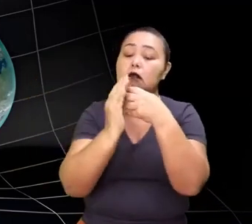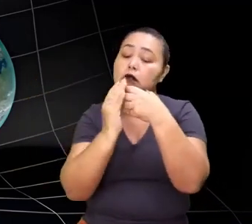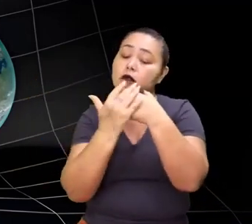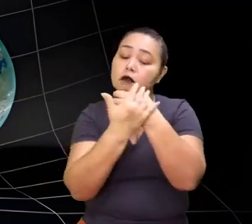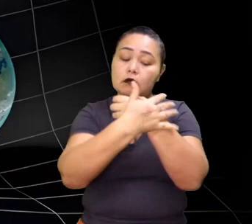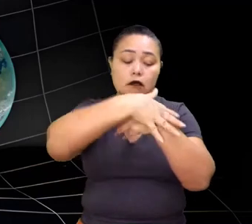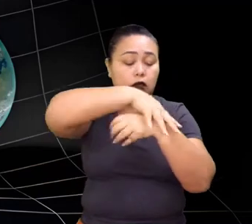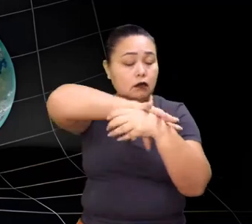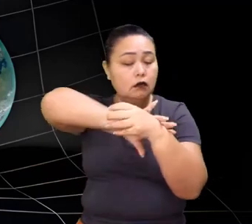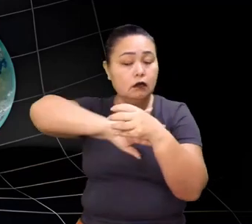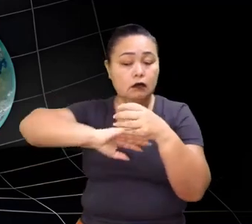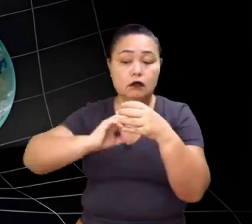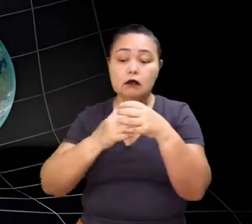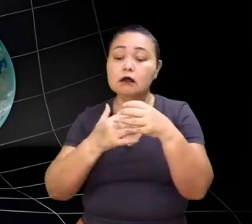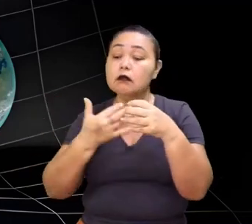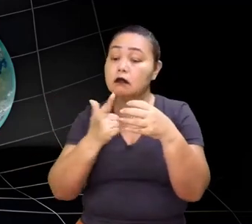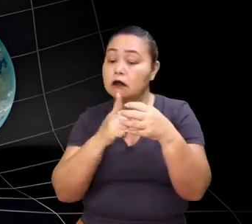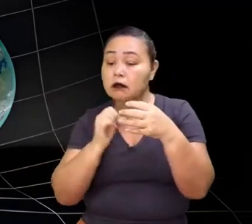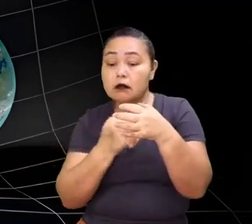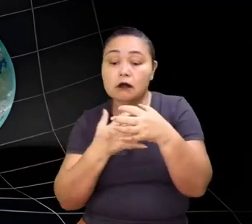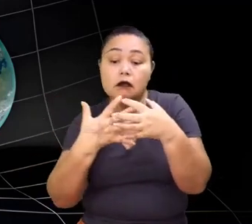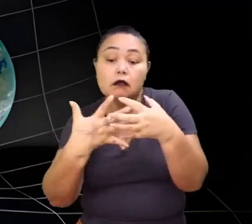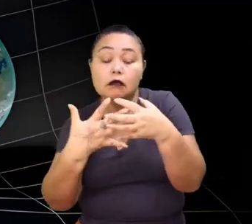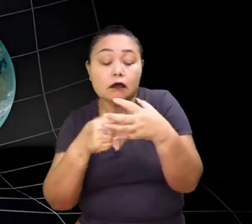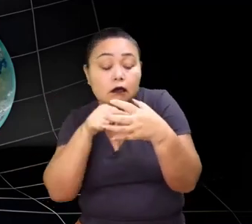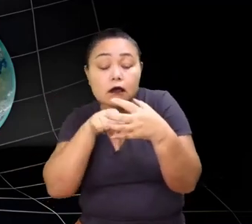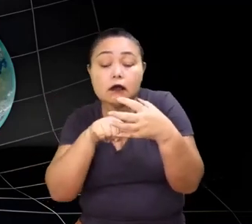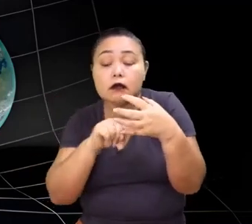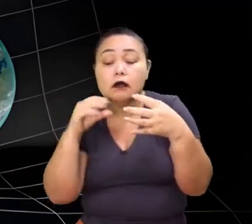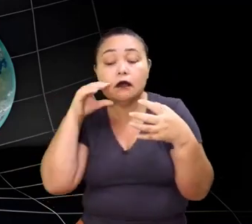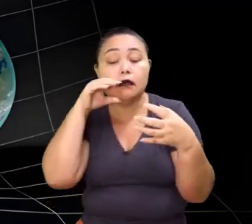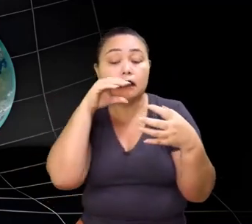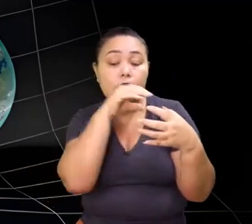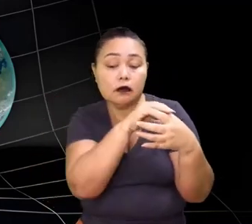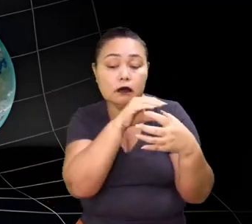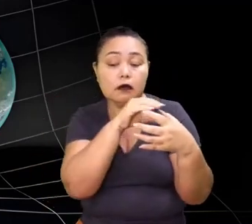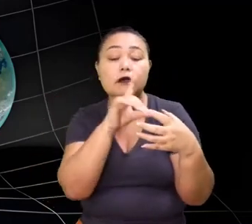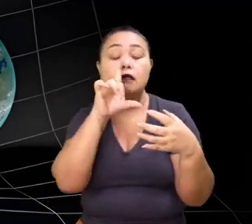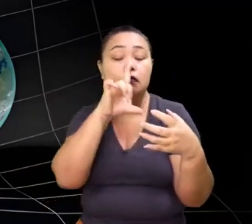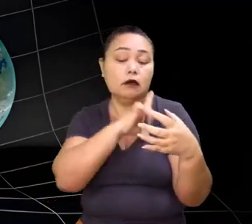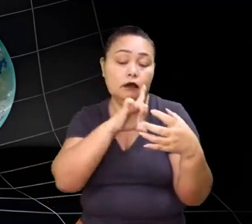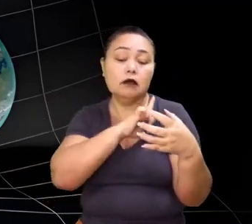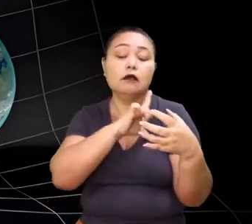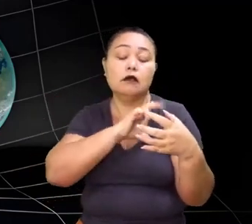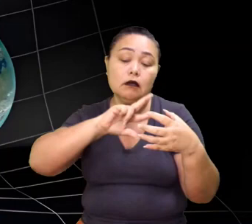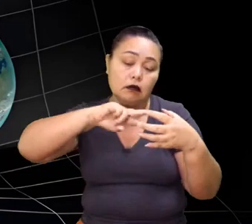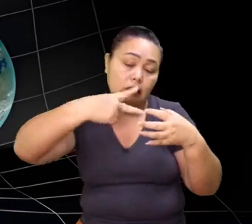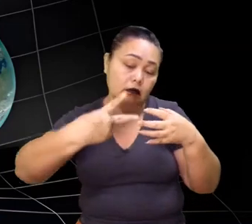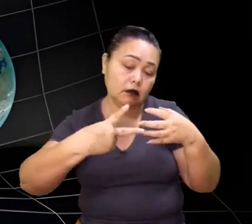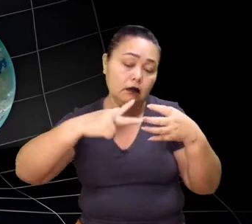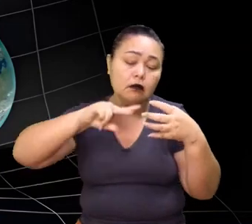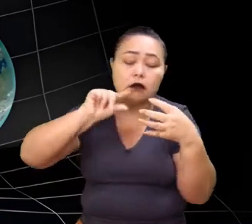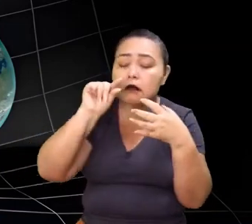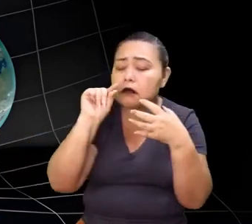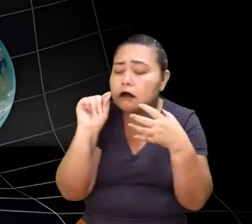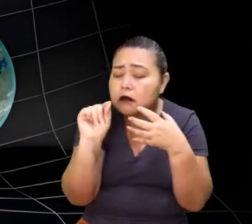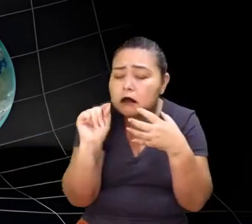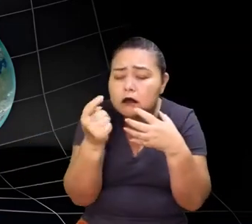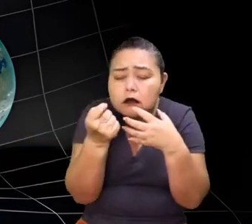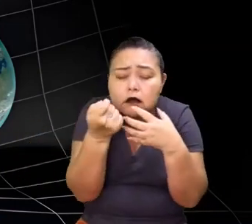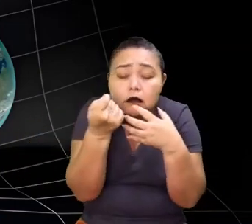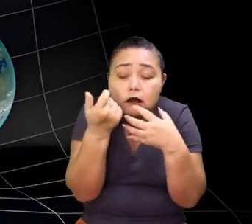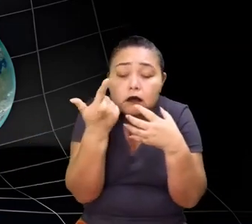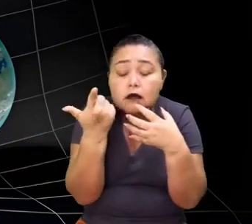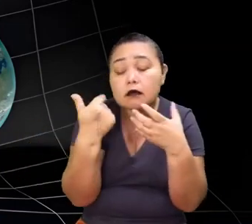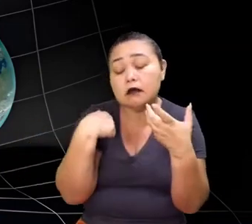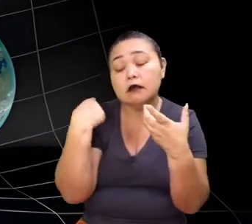protegendo então o gs se espalha ele esquenta naturalmente Então existe uma troca de calor é tão pequenininha que